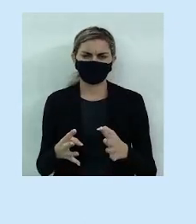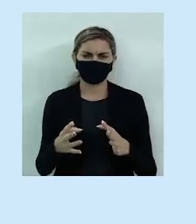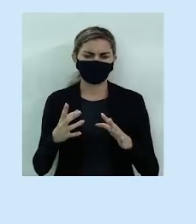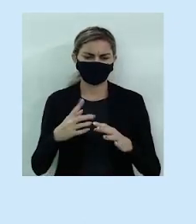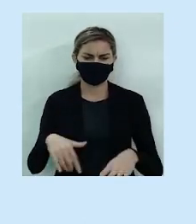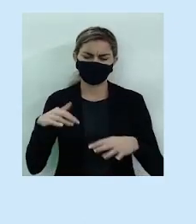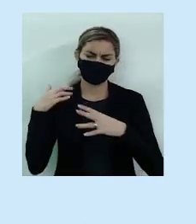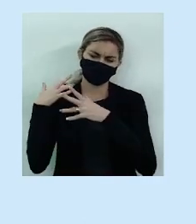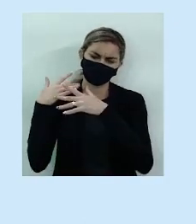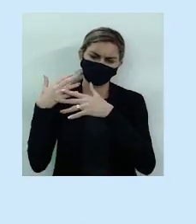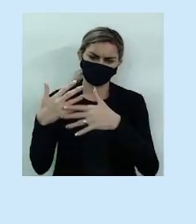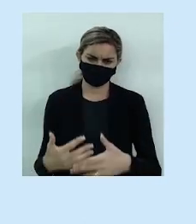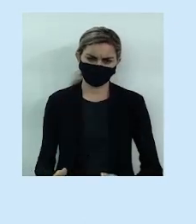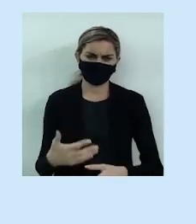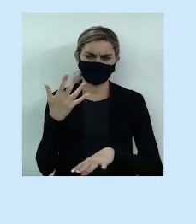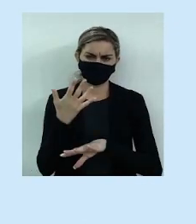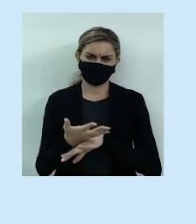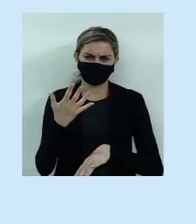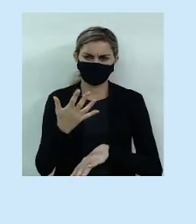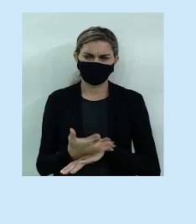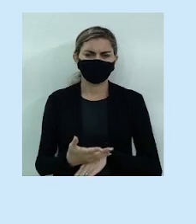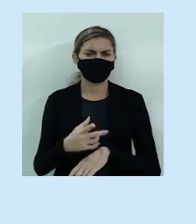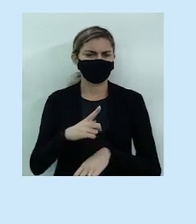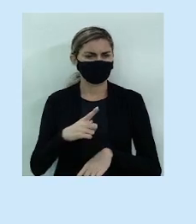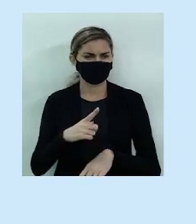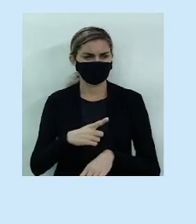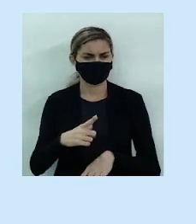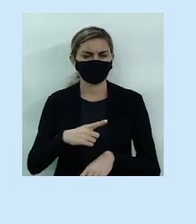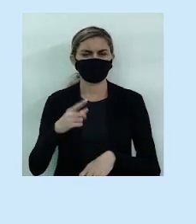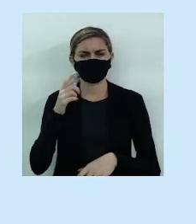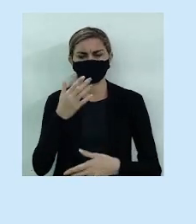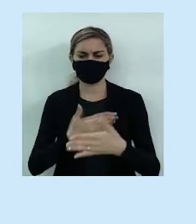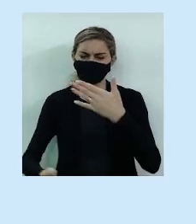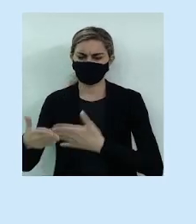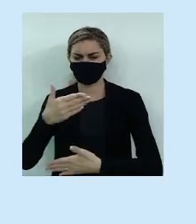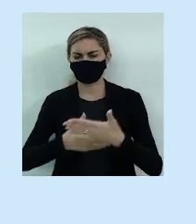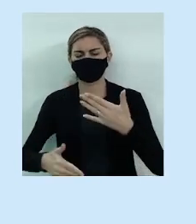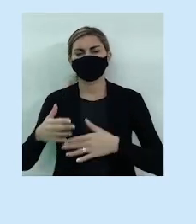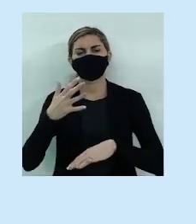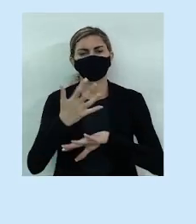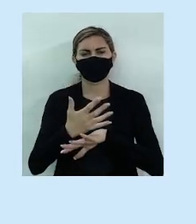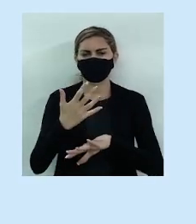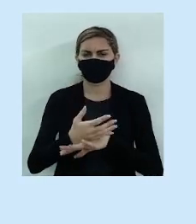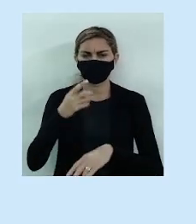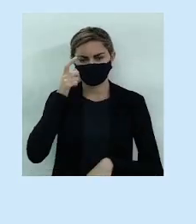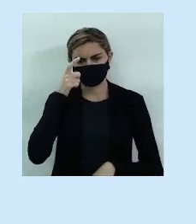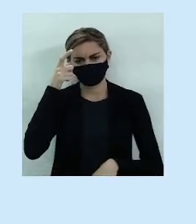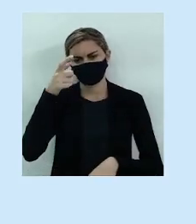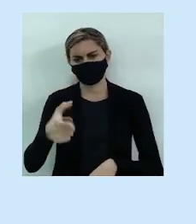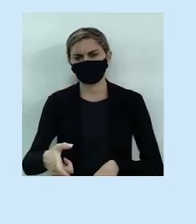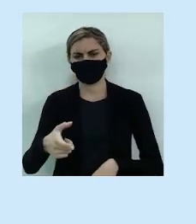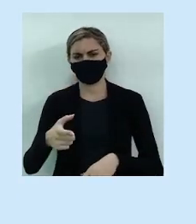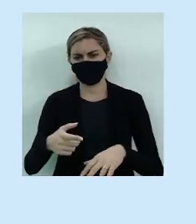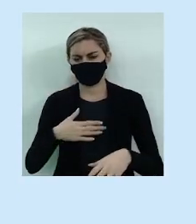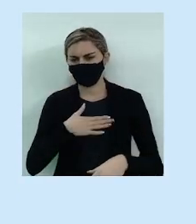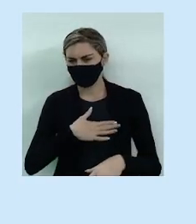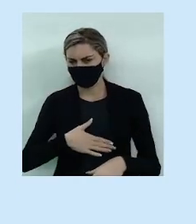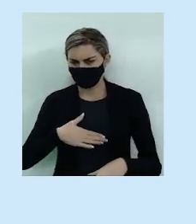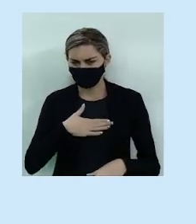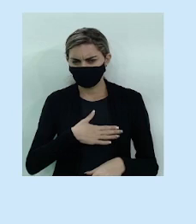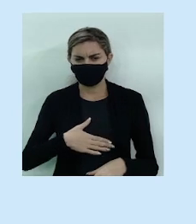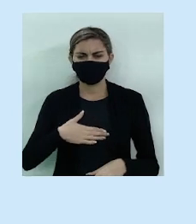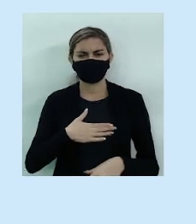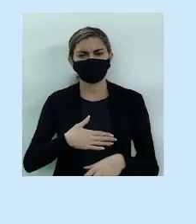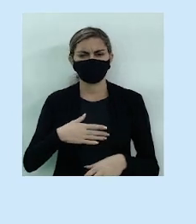gente ao longo dessa disciplina vai ter bastante interação, é uma disciplina bem interessante, bem gostosinha